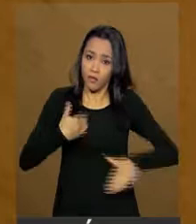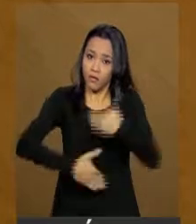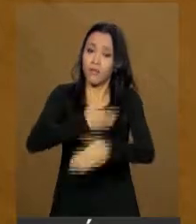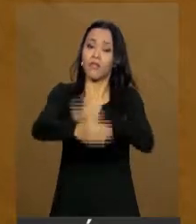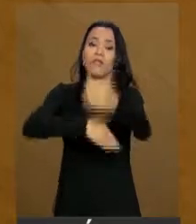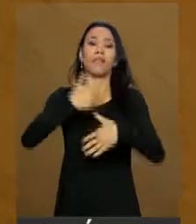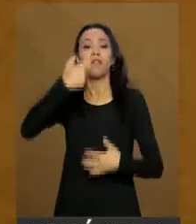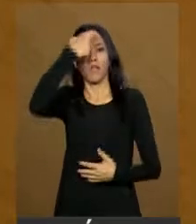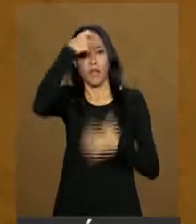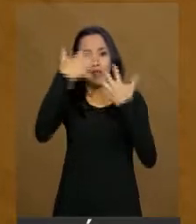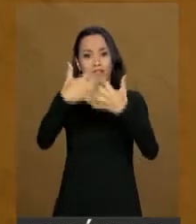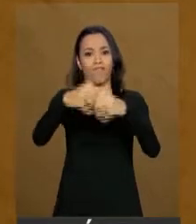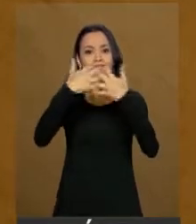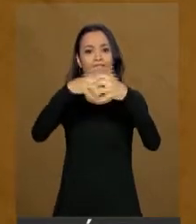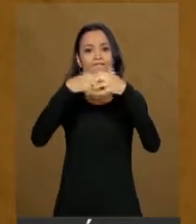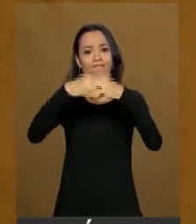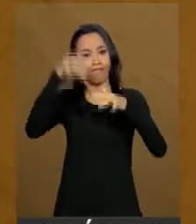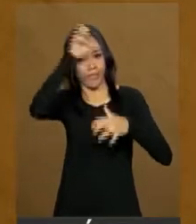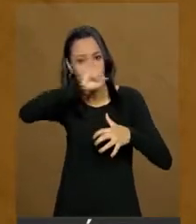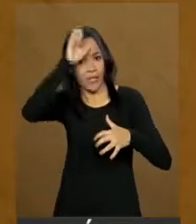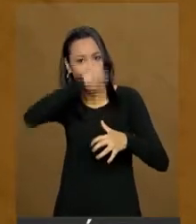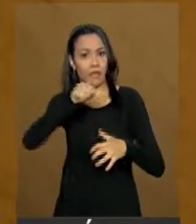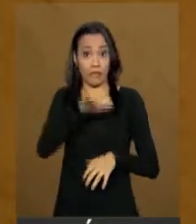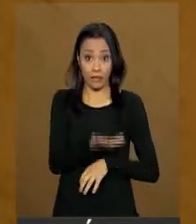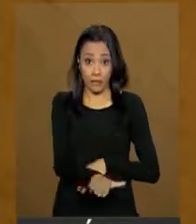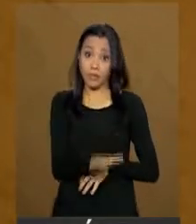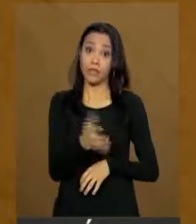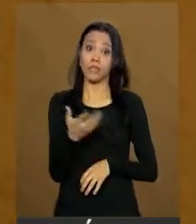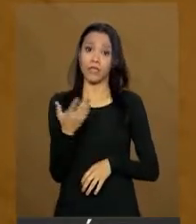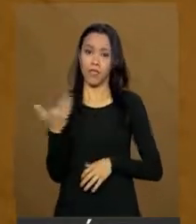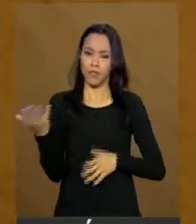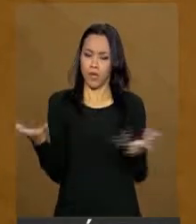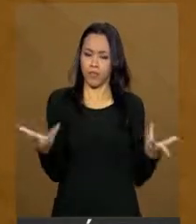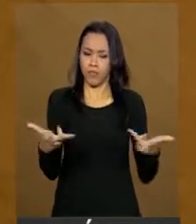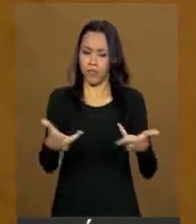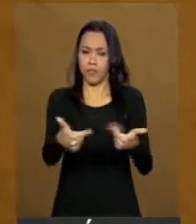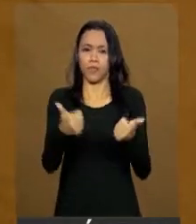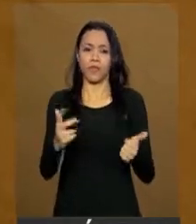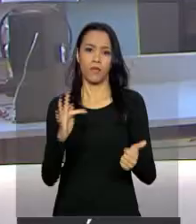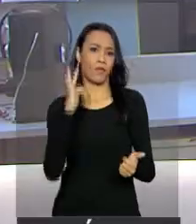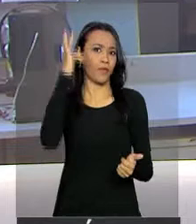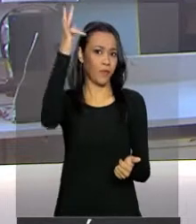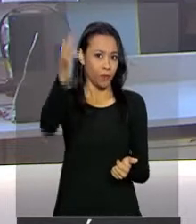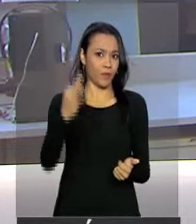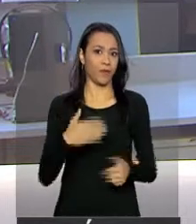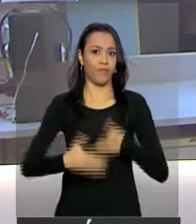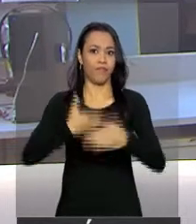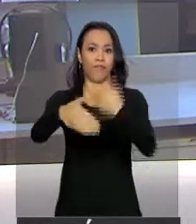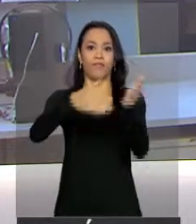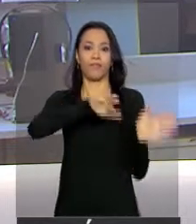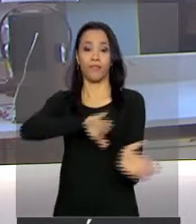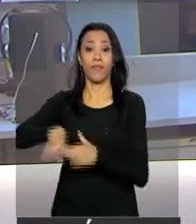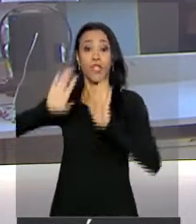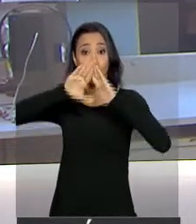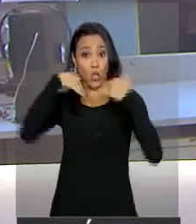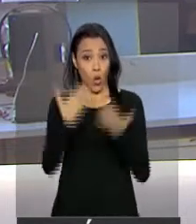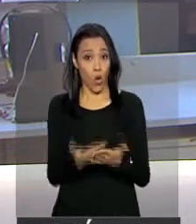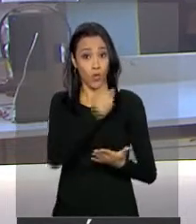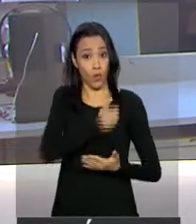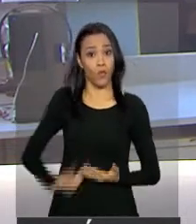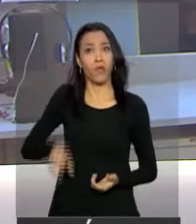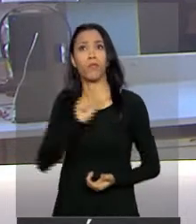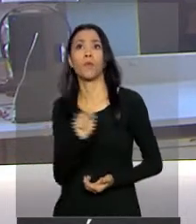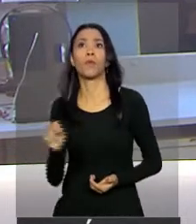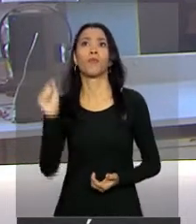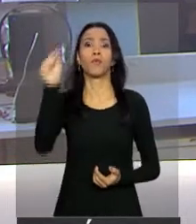que é fundamental para a sua capacidade de aprendizado e para as habilidades que terá no futuro. E escolas públicas de todo o